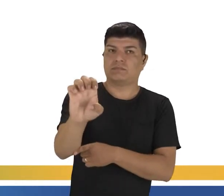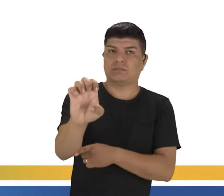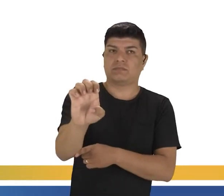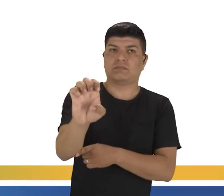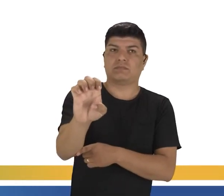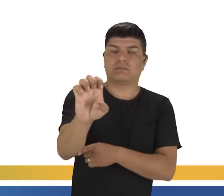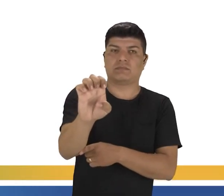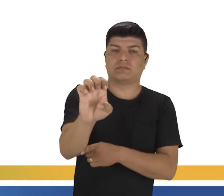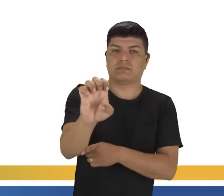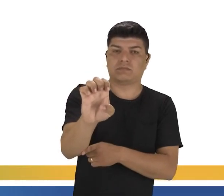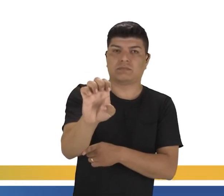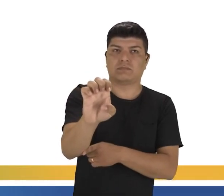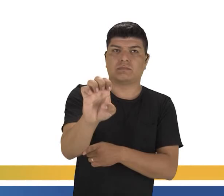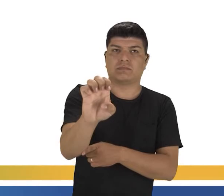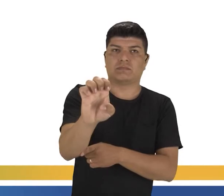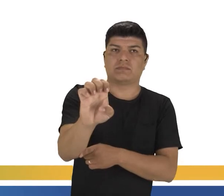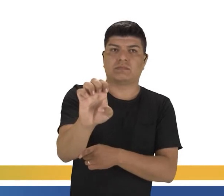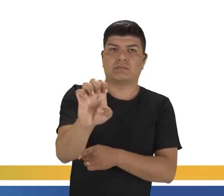E, tradução,